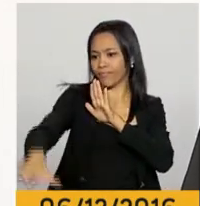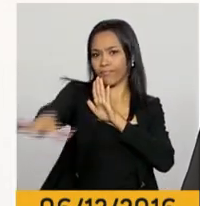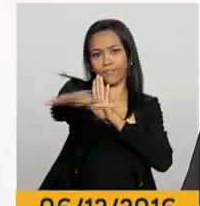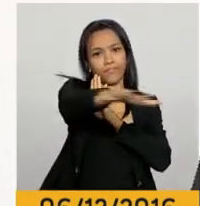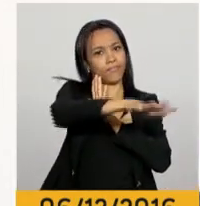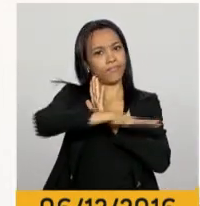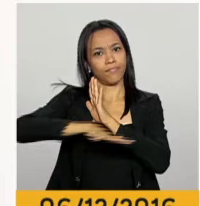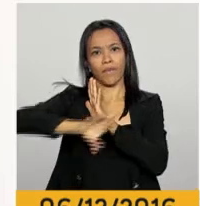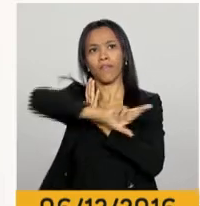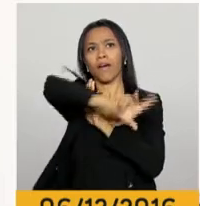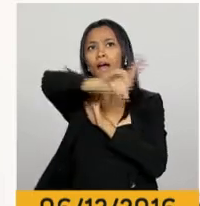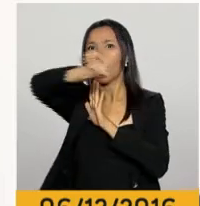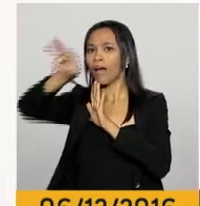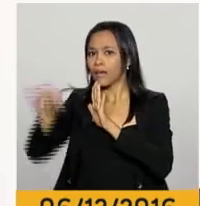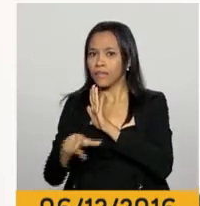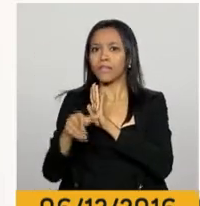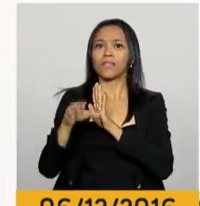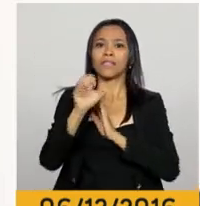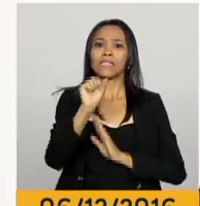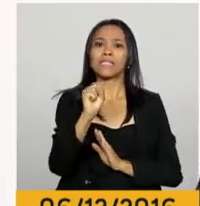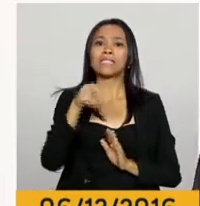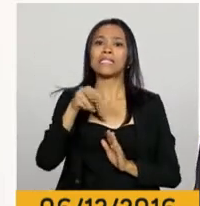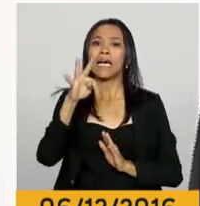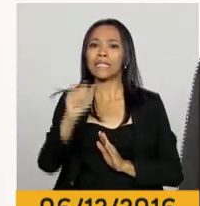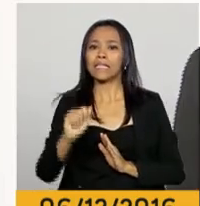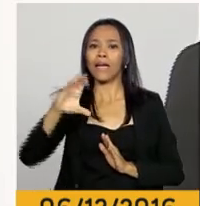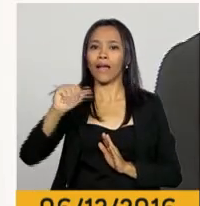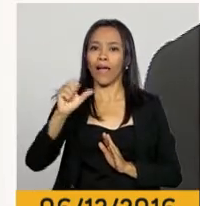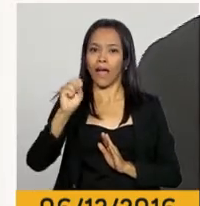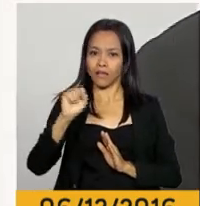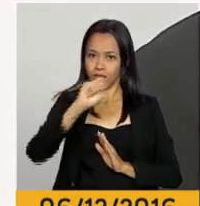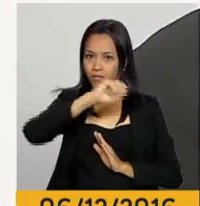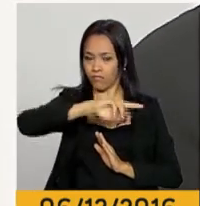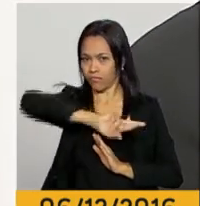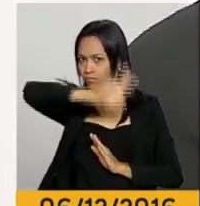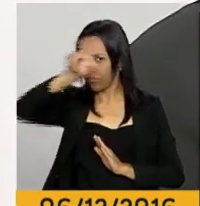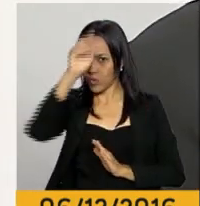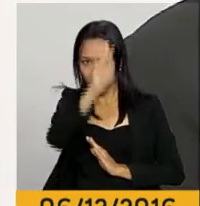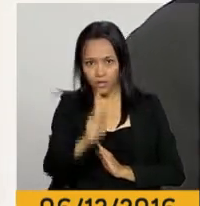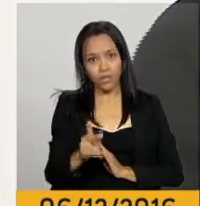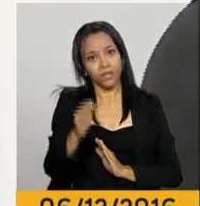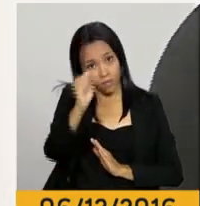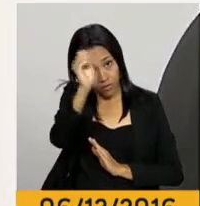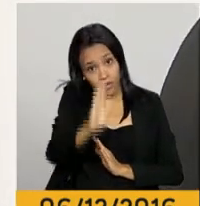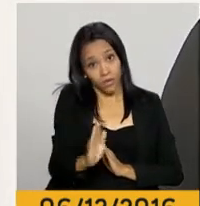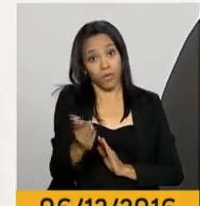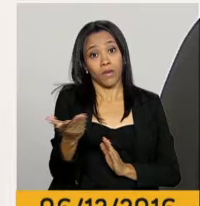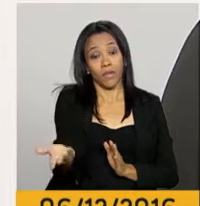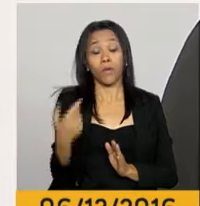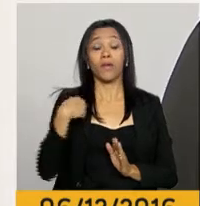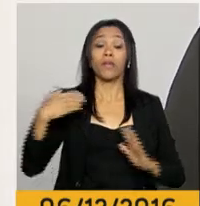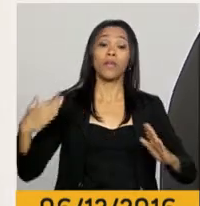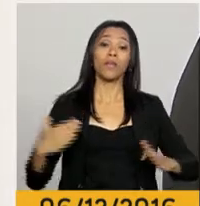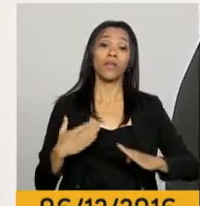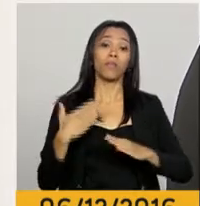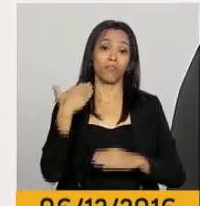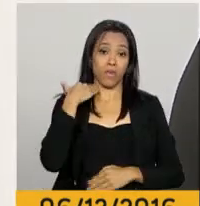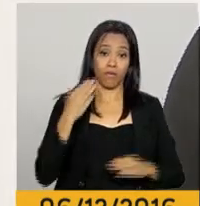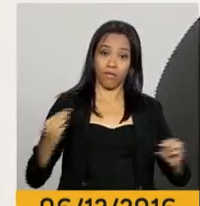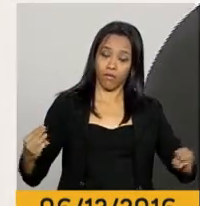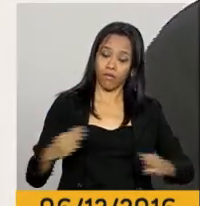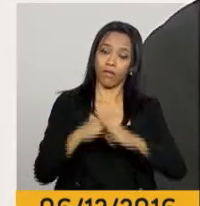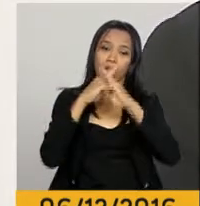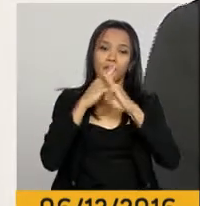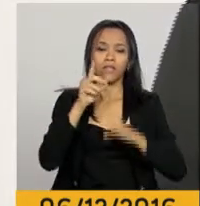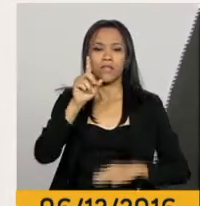todas as santas casas do país tem sido assim e esta concepção que nós temos e ea caixa econômica federal interessante outro